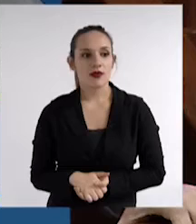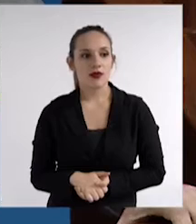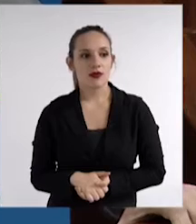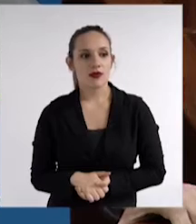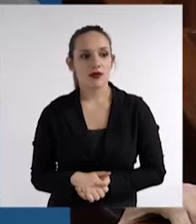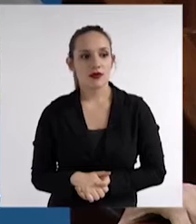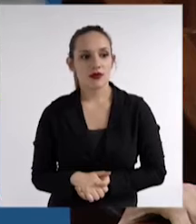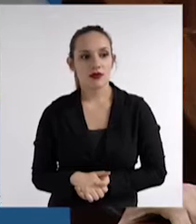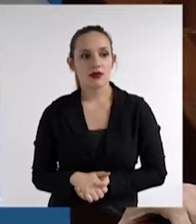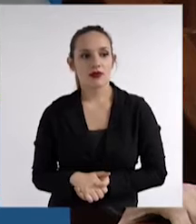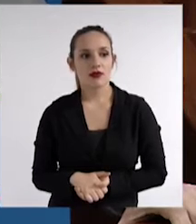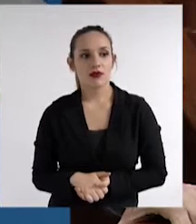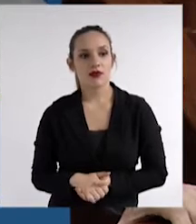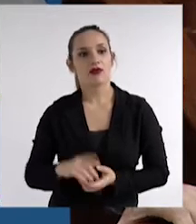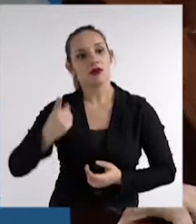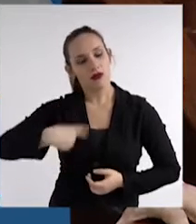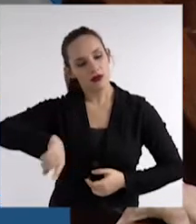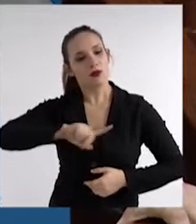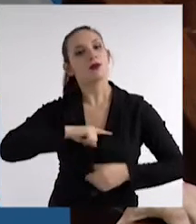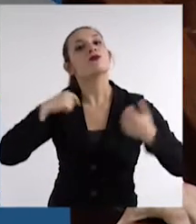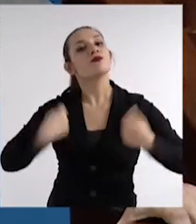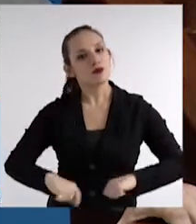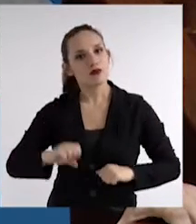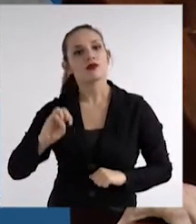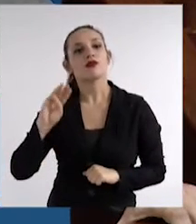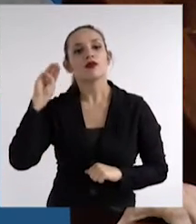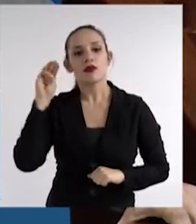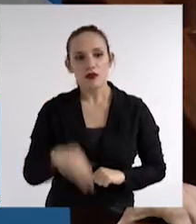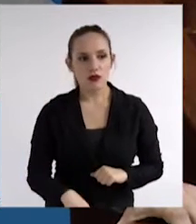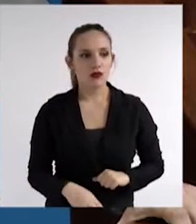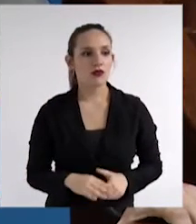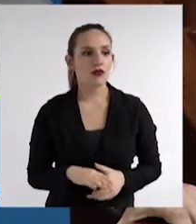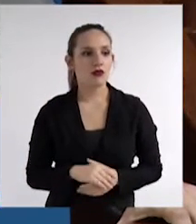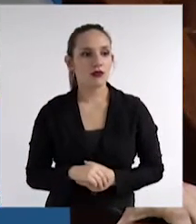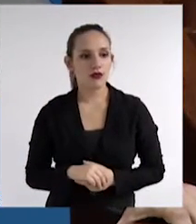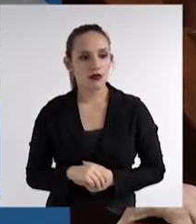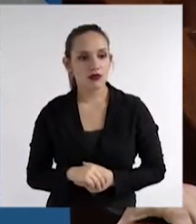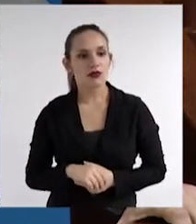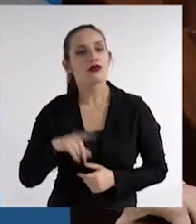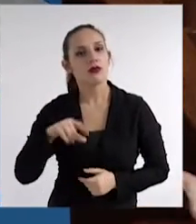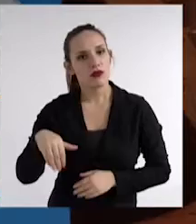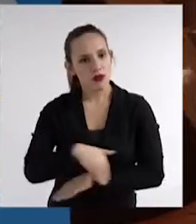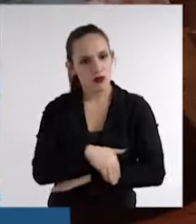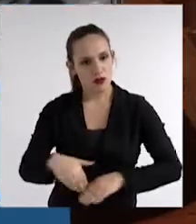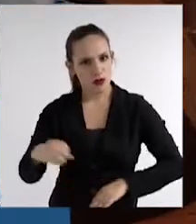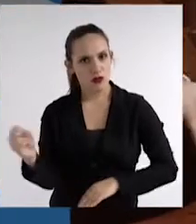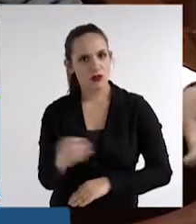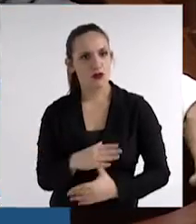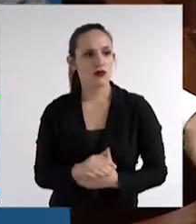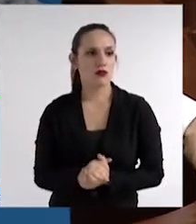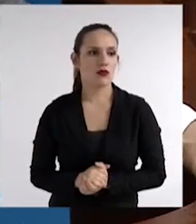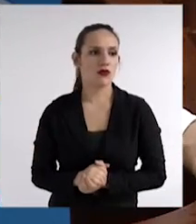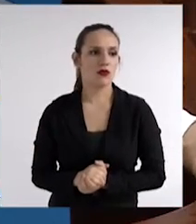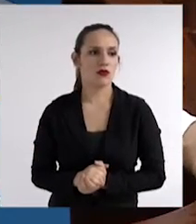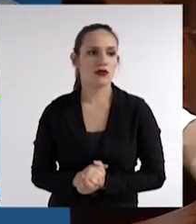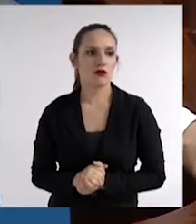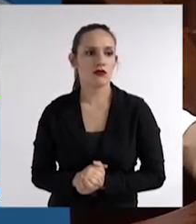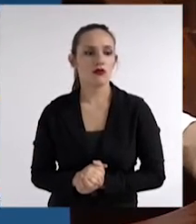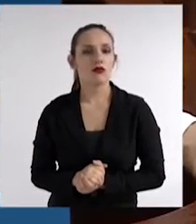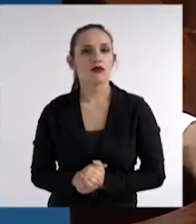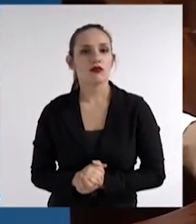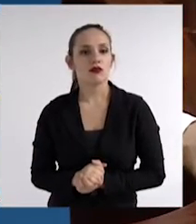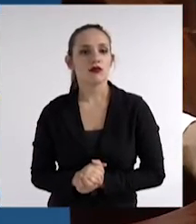Precisávamos, naquele momento, ter investido nas rodovias, rodovias modernas, e essas rodovias,